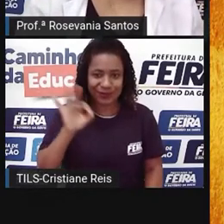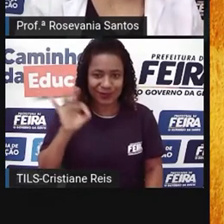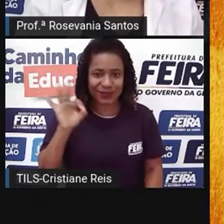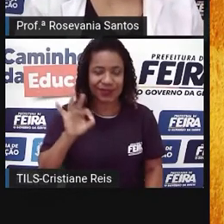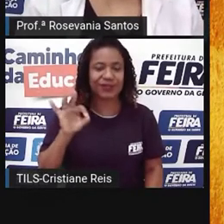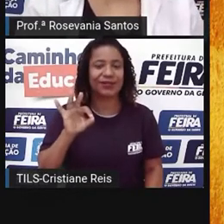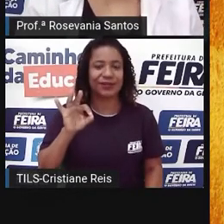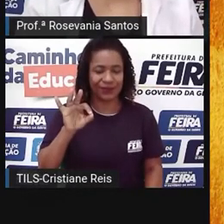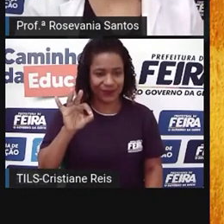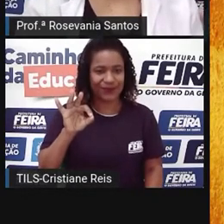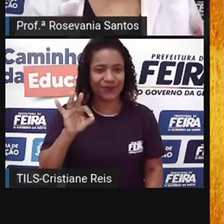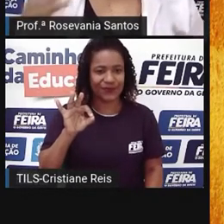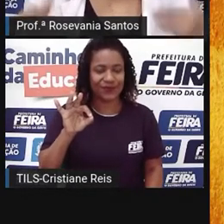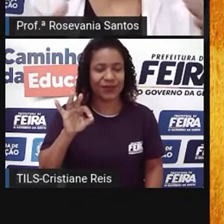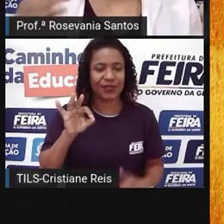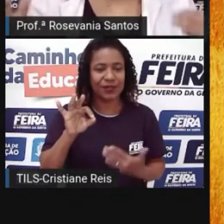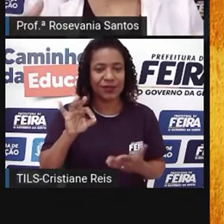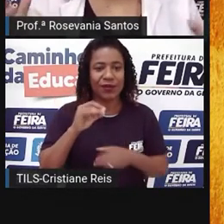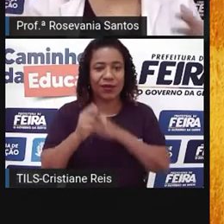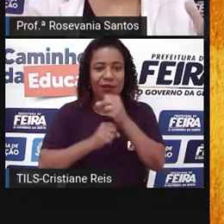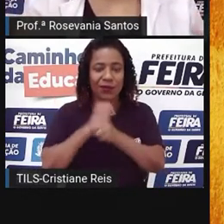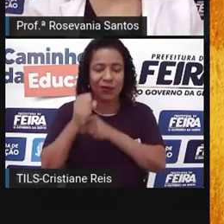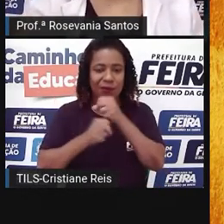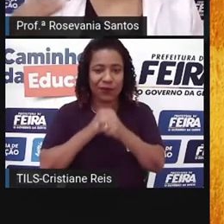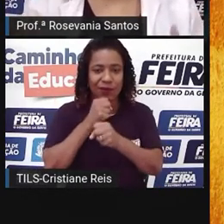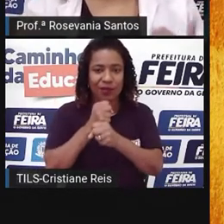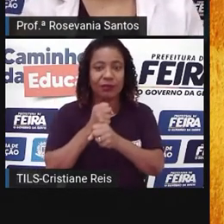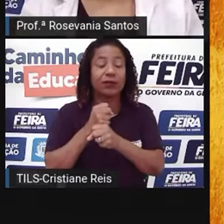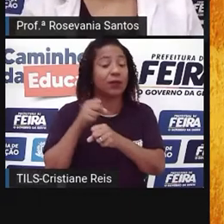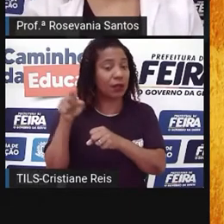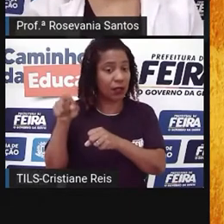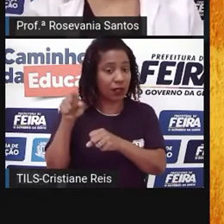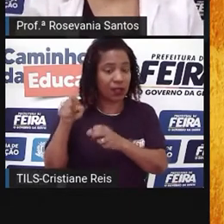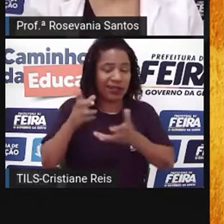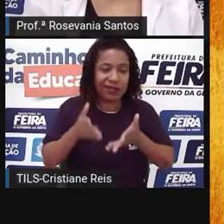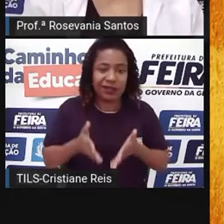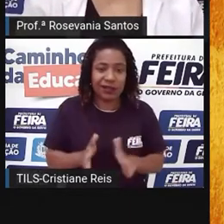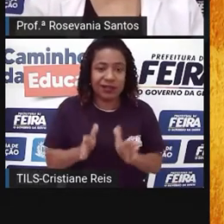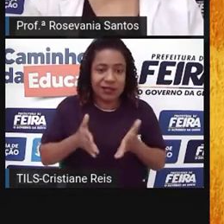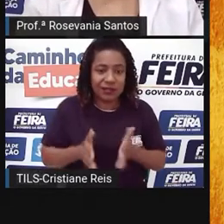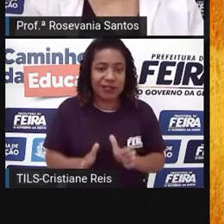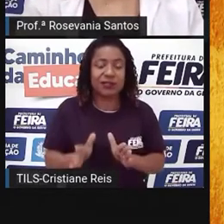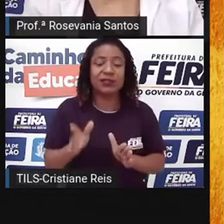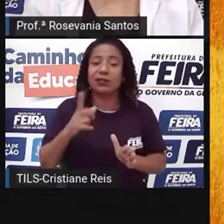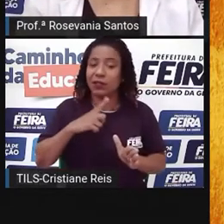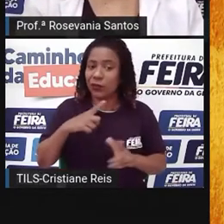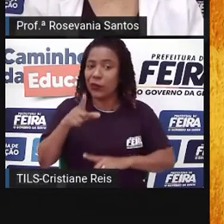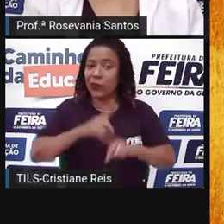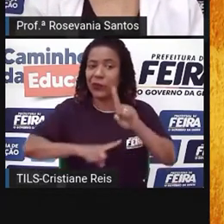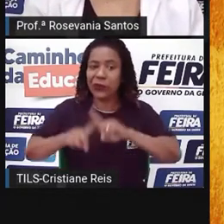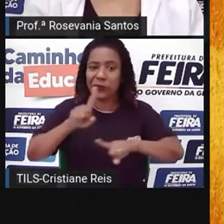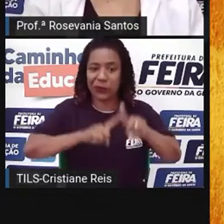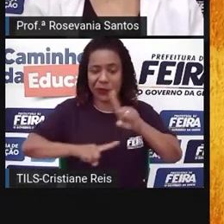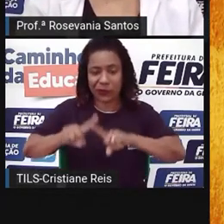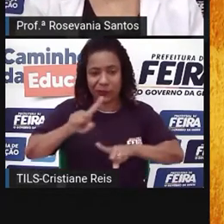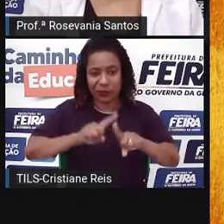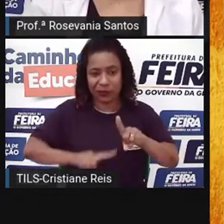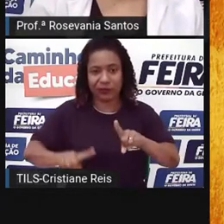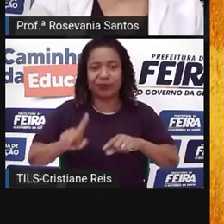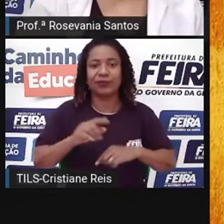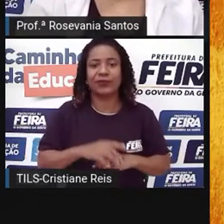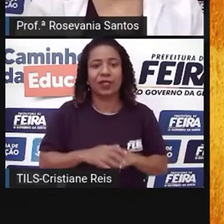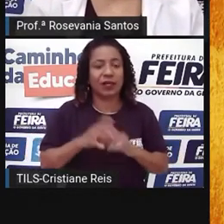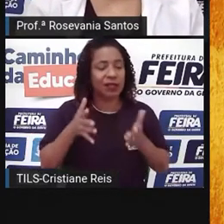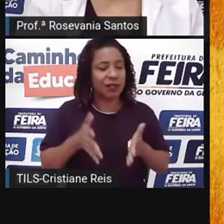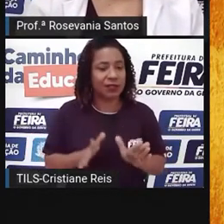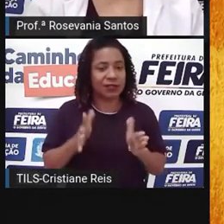tendo muito um controle, a natalidade, e aí está diminuindo bastante essa questão, né, do número de nascidos.